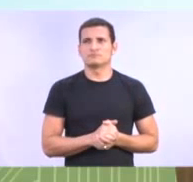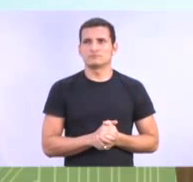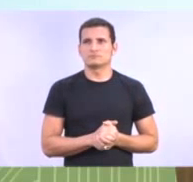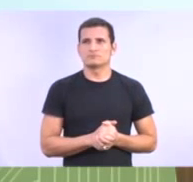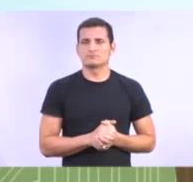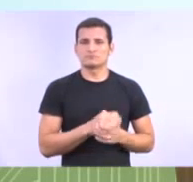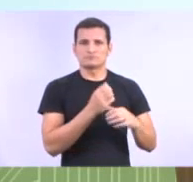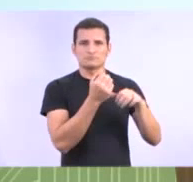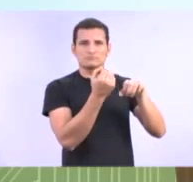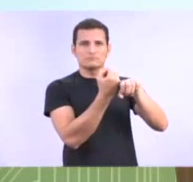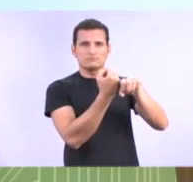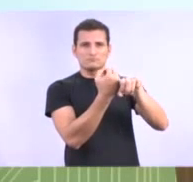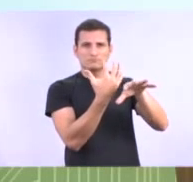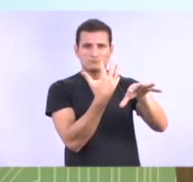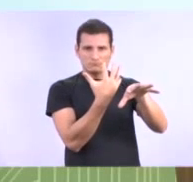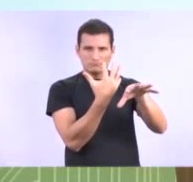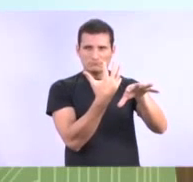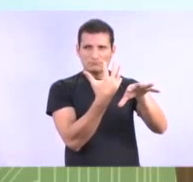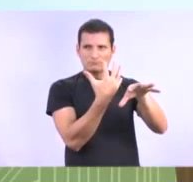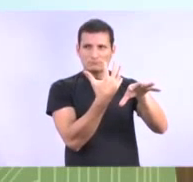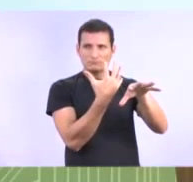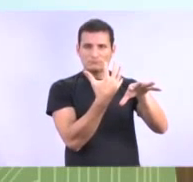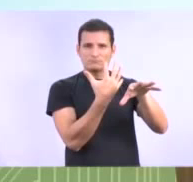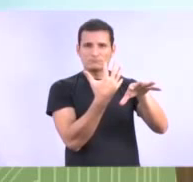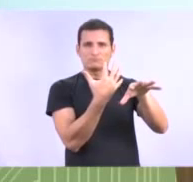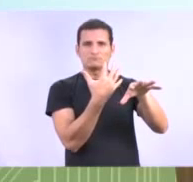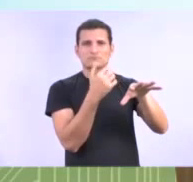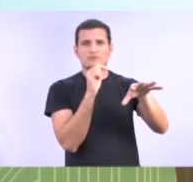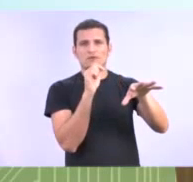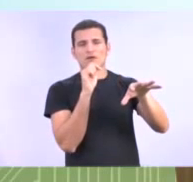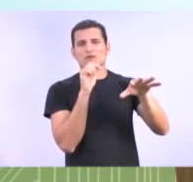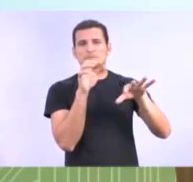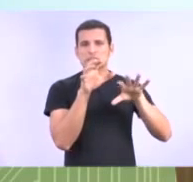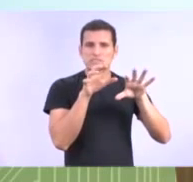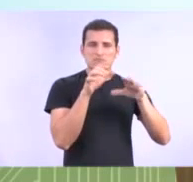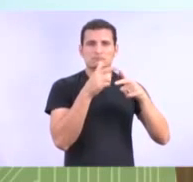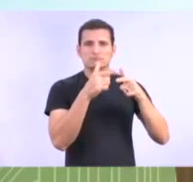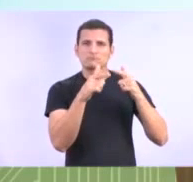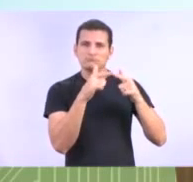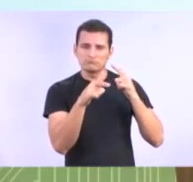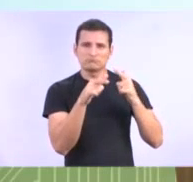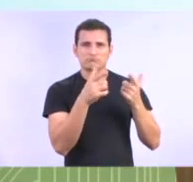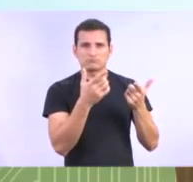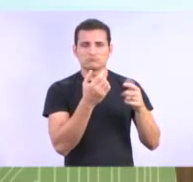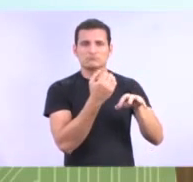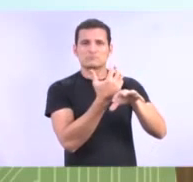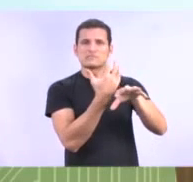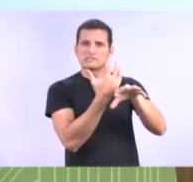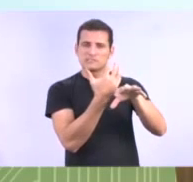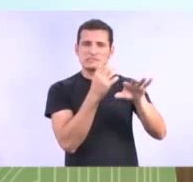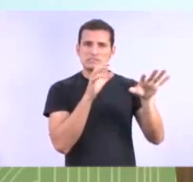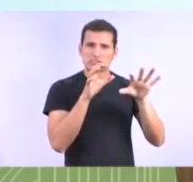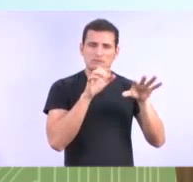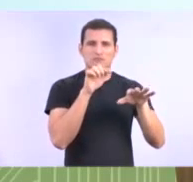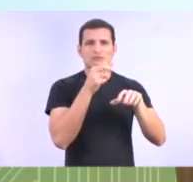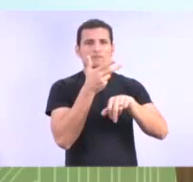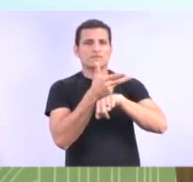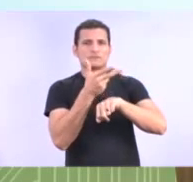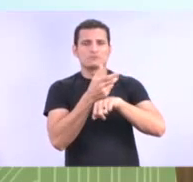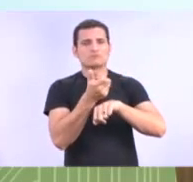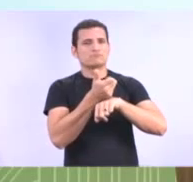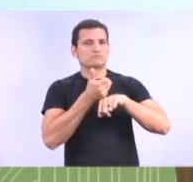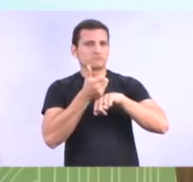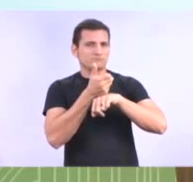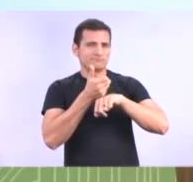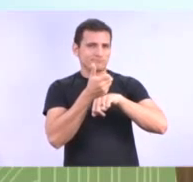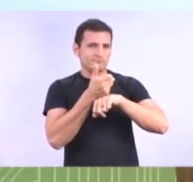sofra alguma sobrecarga assim, na rede como um todo, a transmissão de vídeo ela tem que ser priorizada.